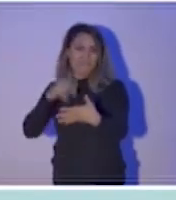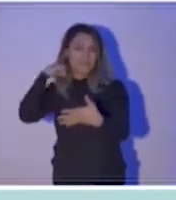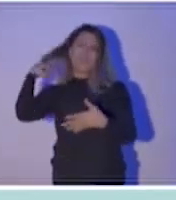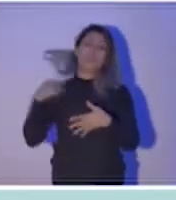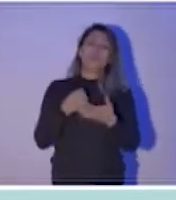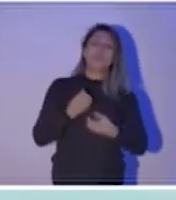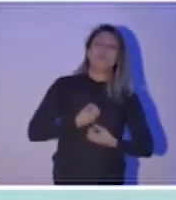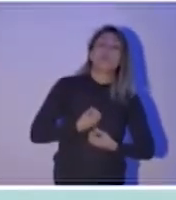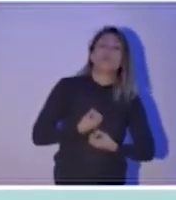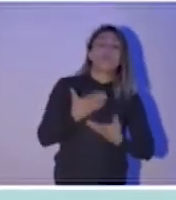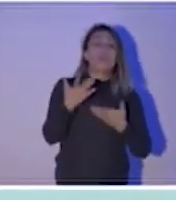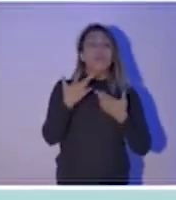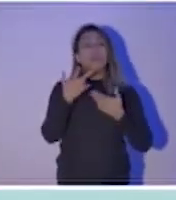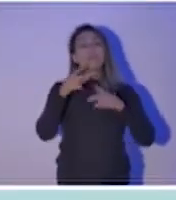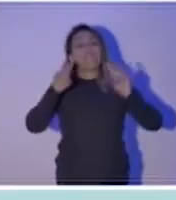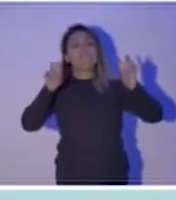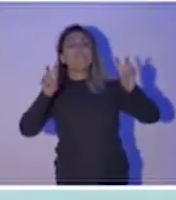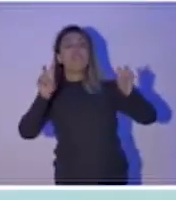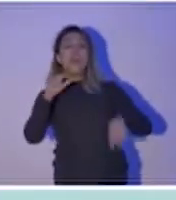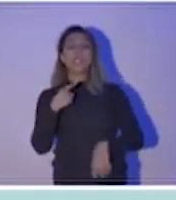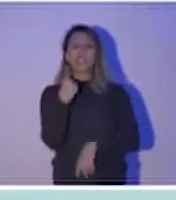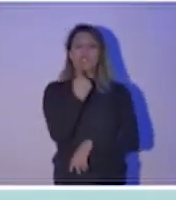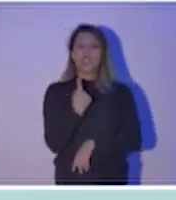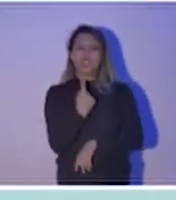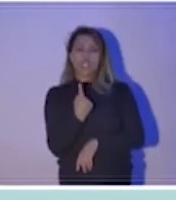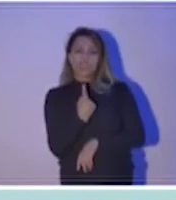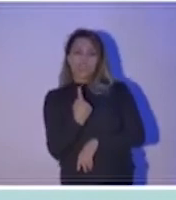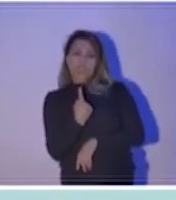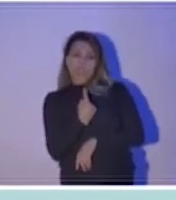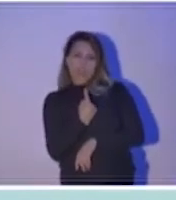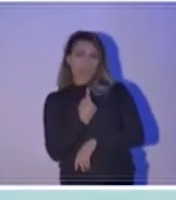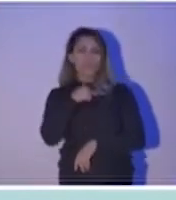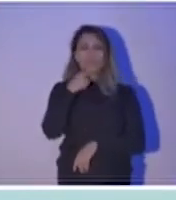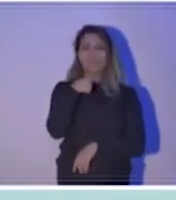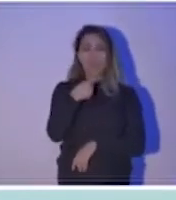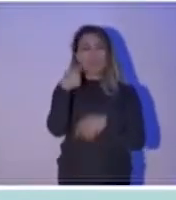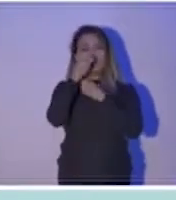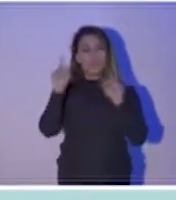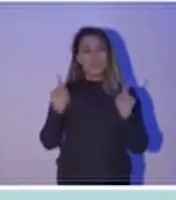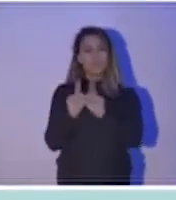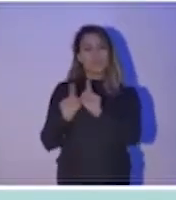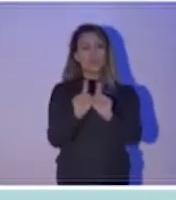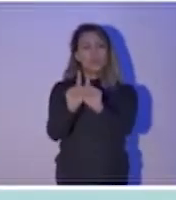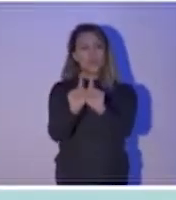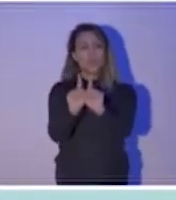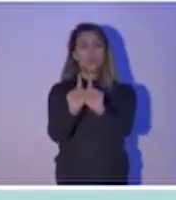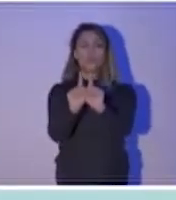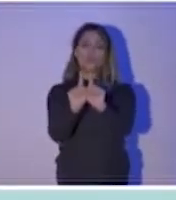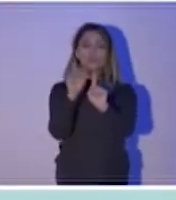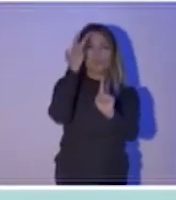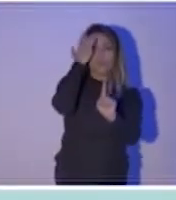não tece uma manhã. Ele precisará sempre de outros galos. De um que apanhe esse grito